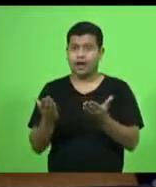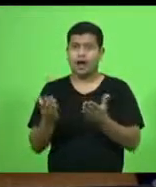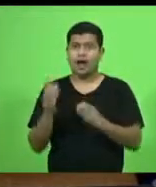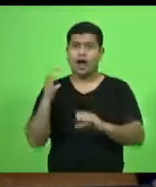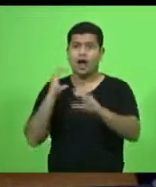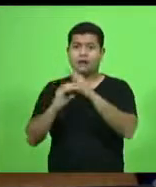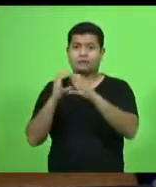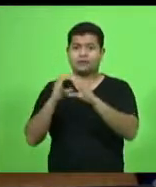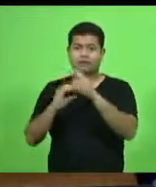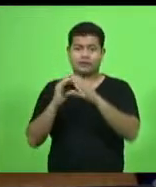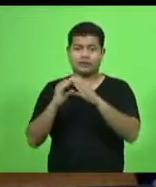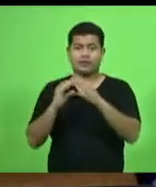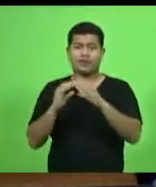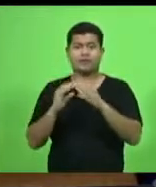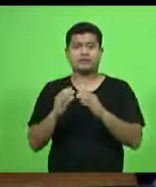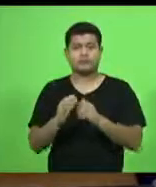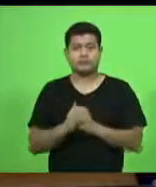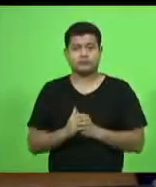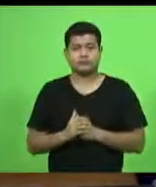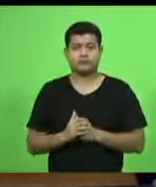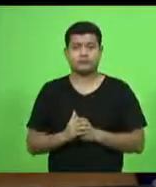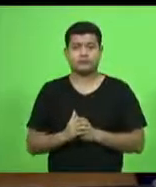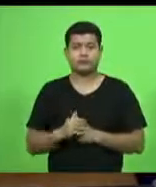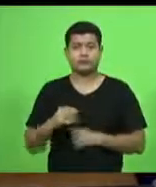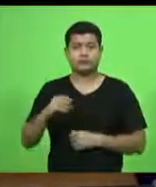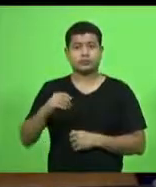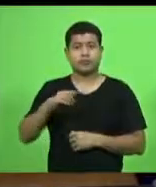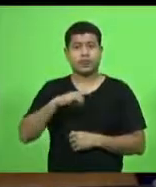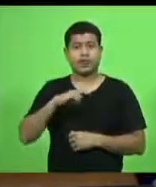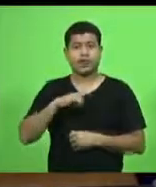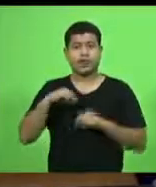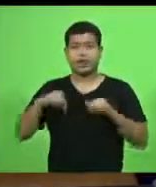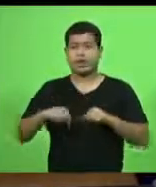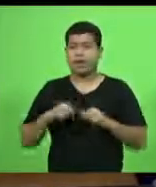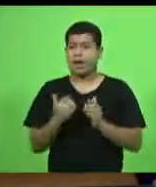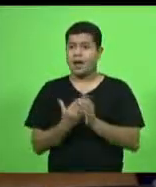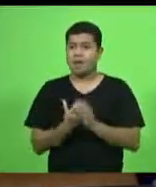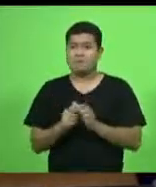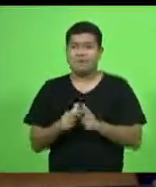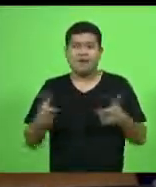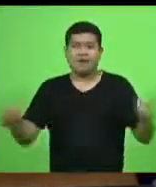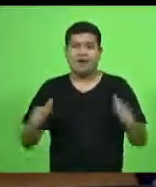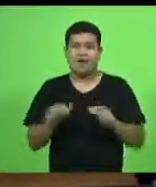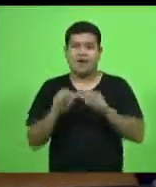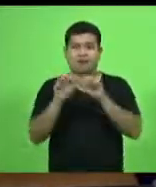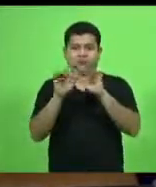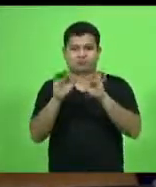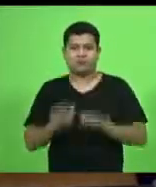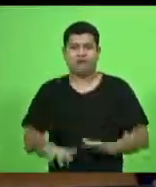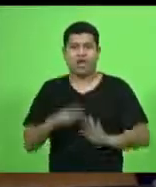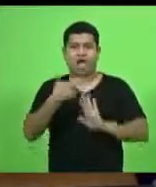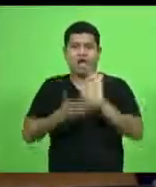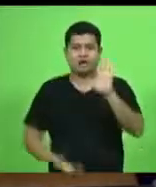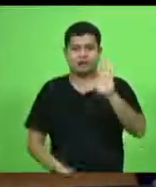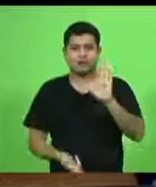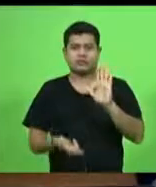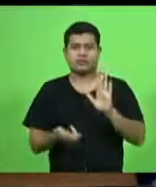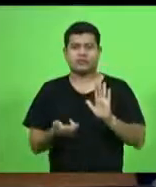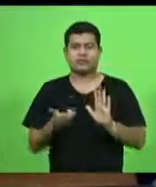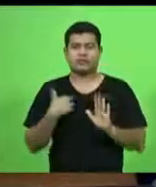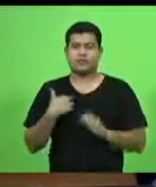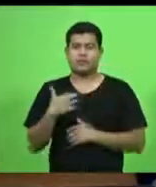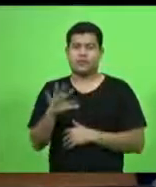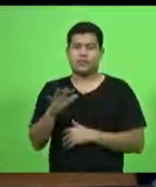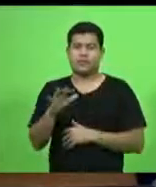trás. Nós temos na Assembleia a maior redação de Santa Catarina. Informação que 30,